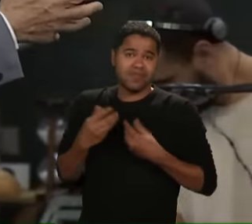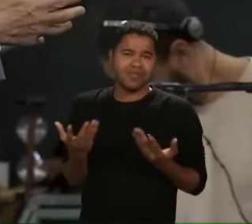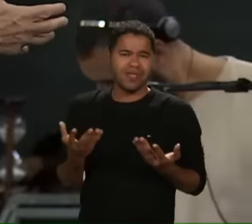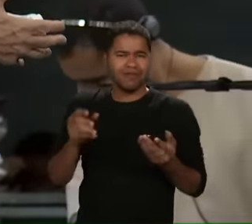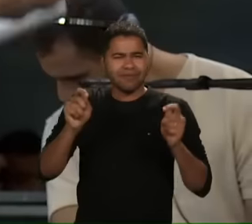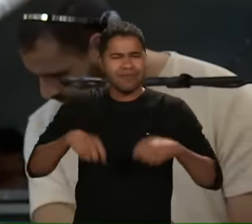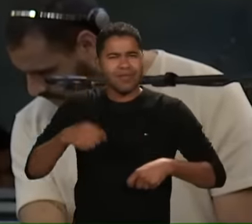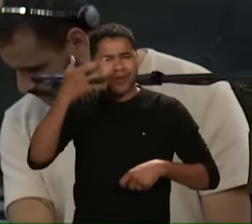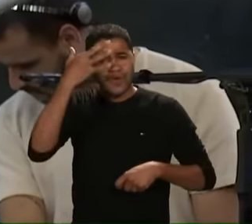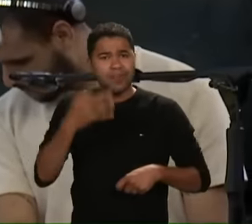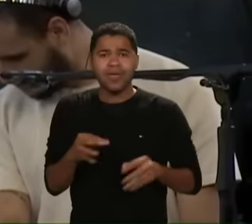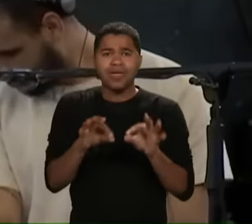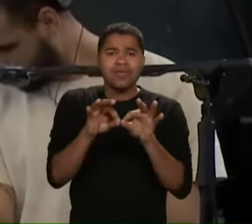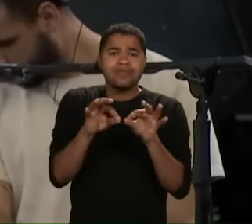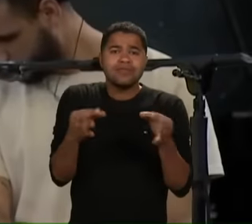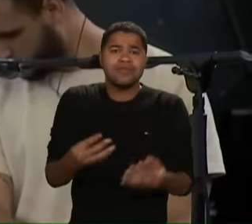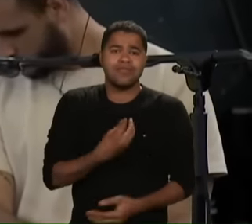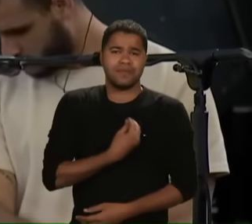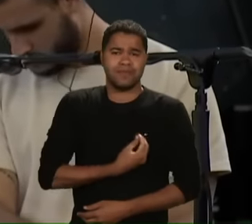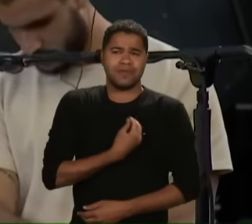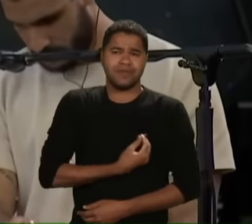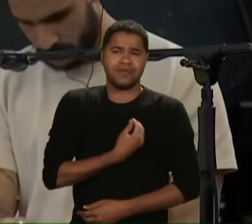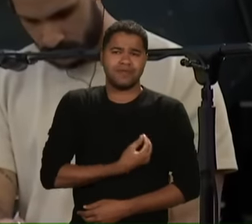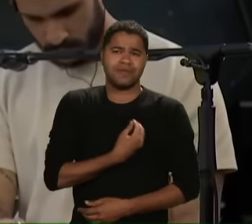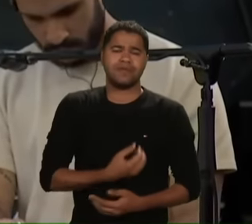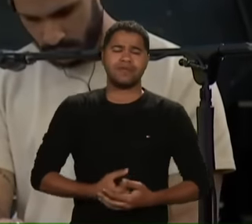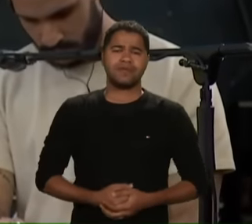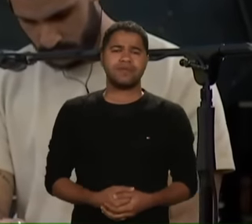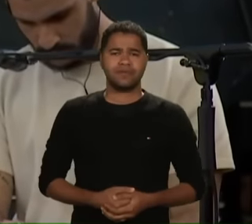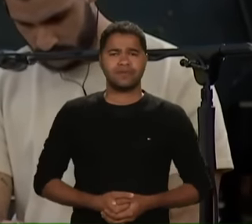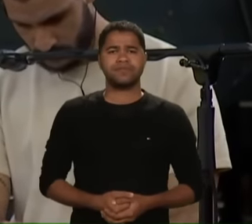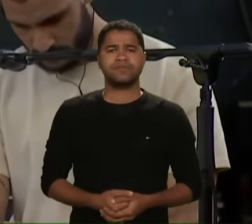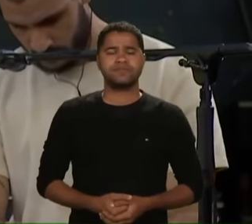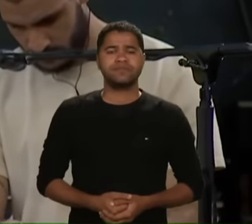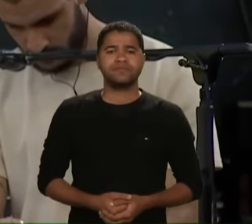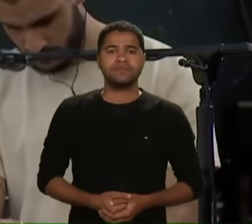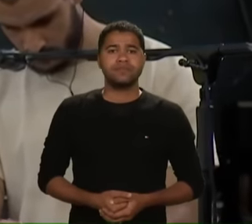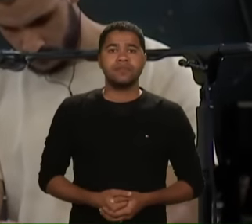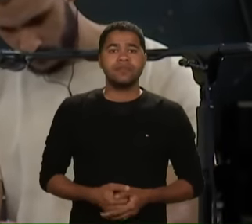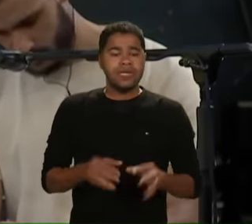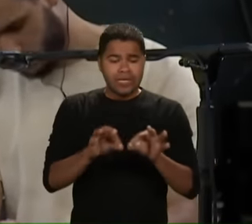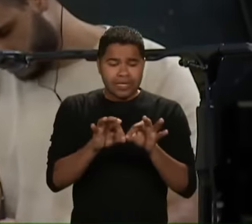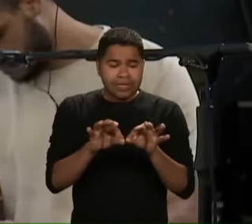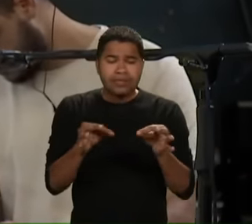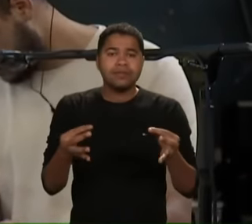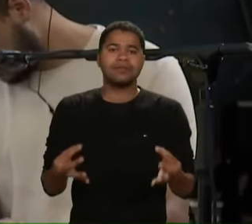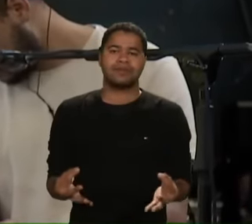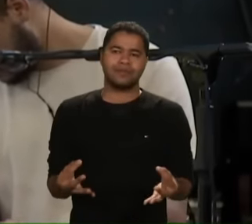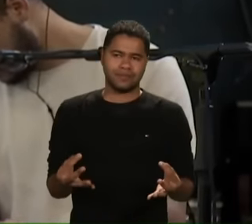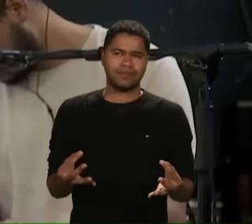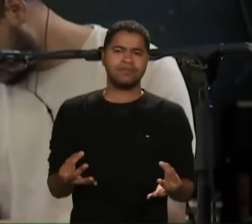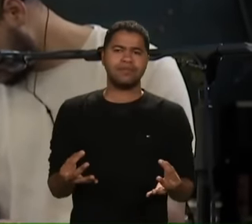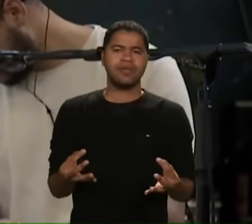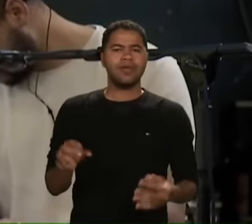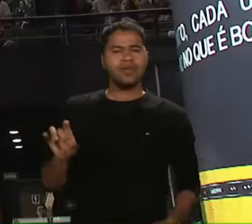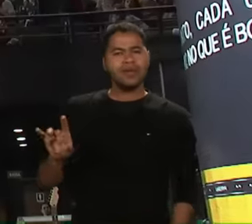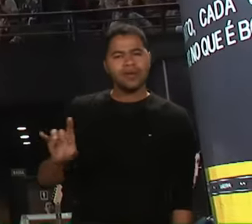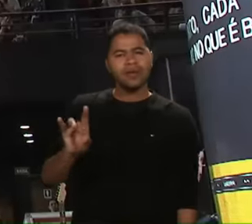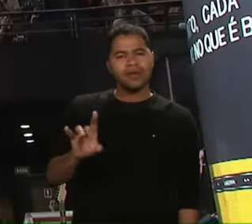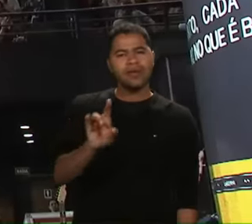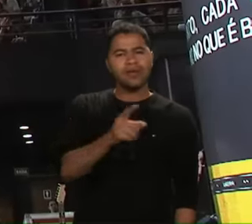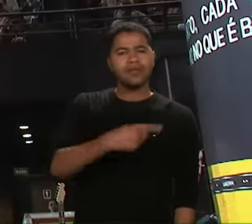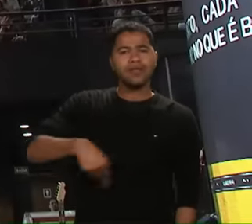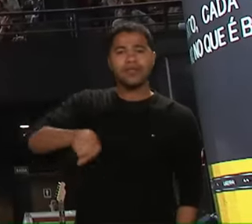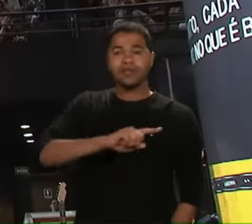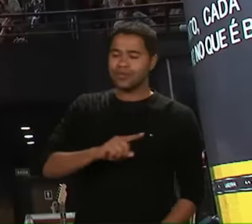compreender. É simples a vida. Porque é tão simples. Cada um de nós